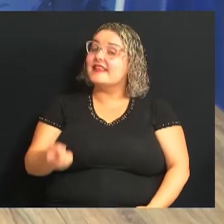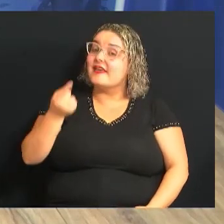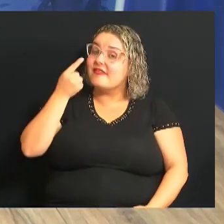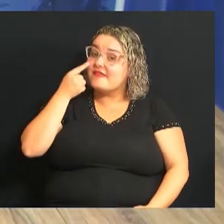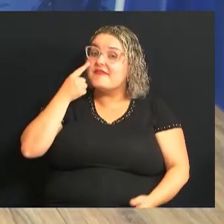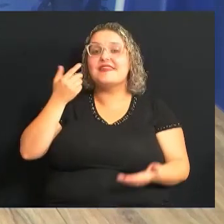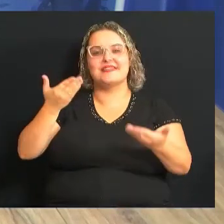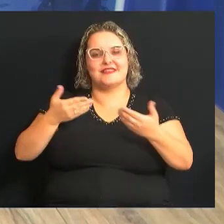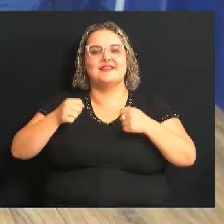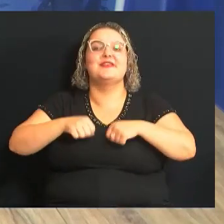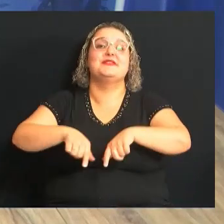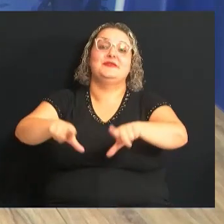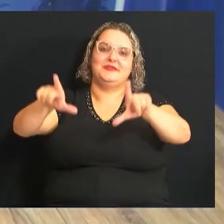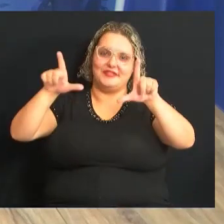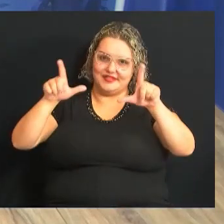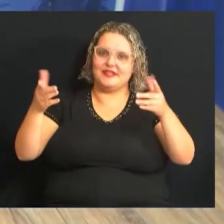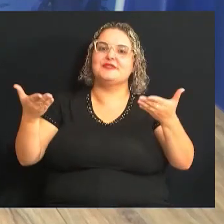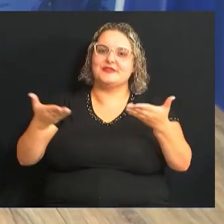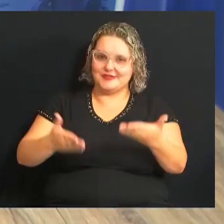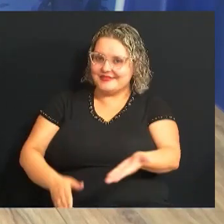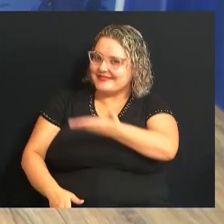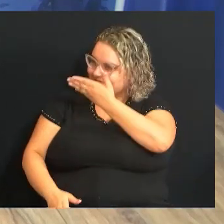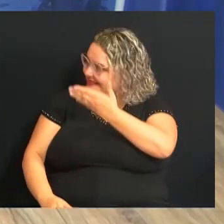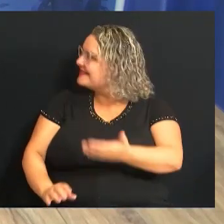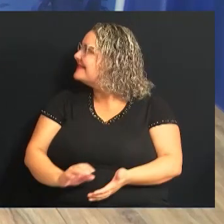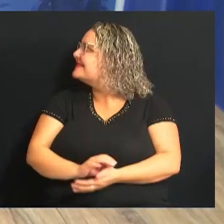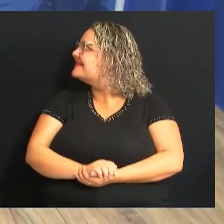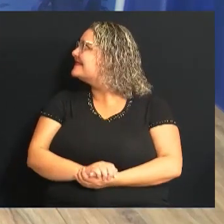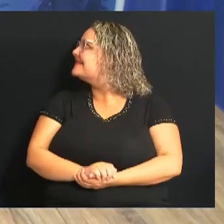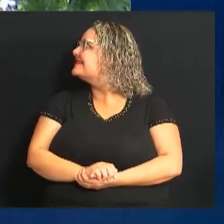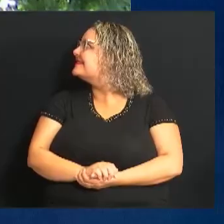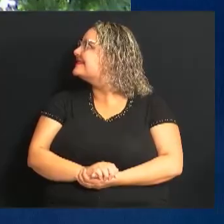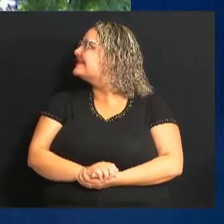Confira a partir de agora os destaques de hoje.